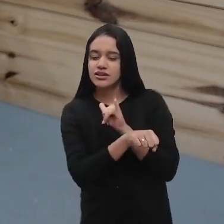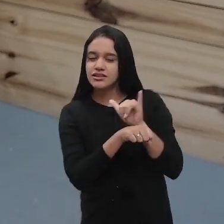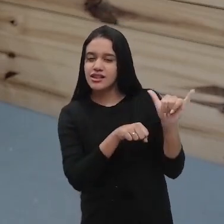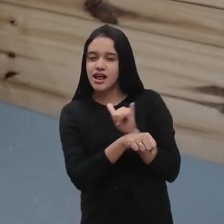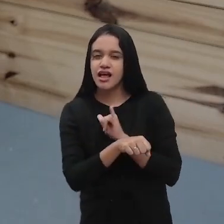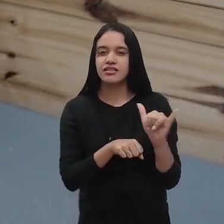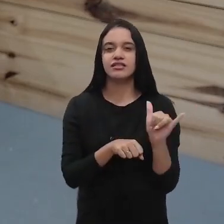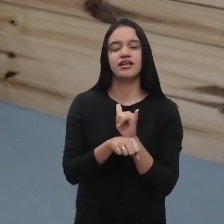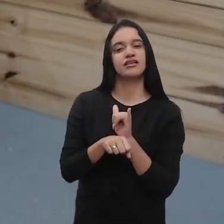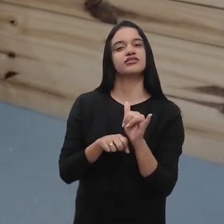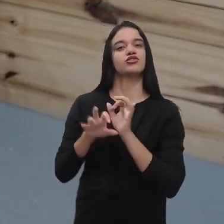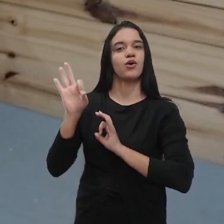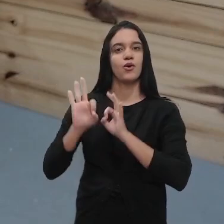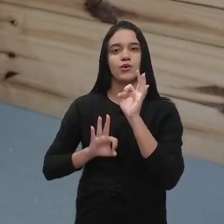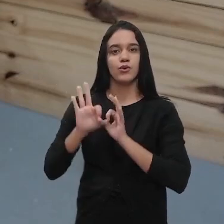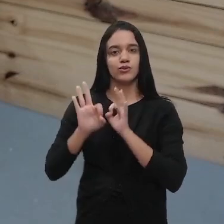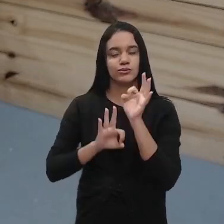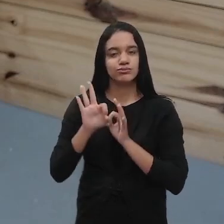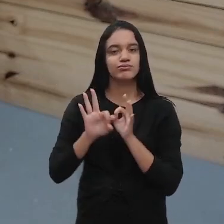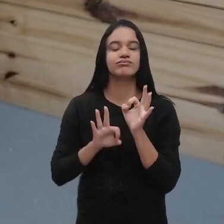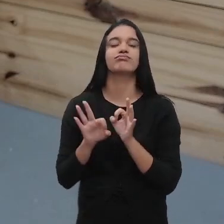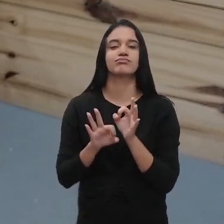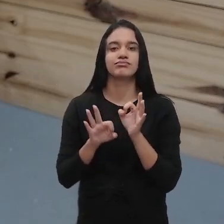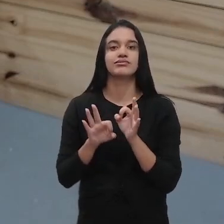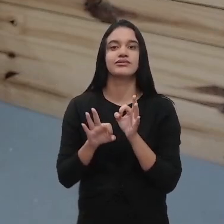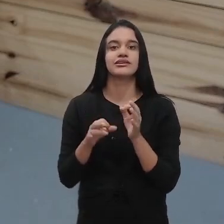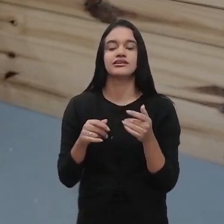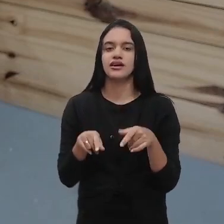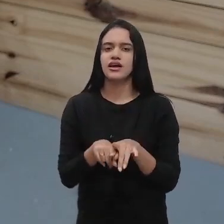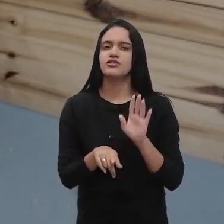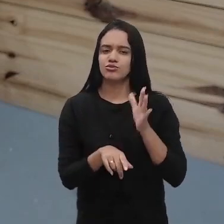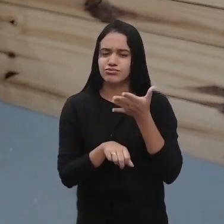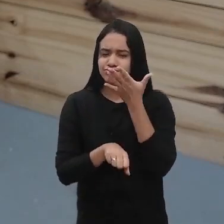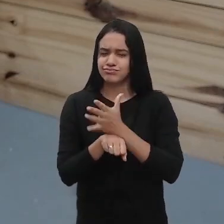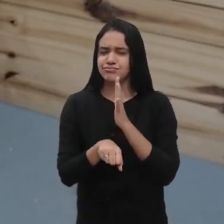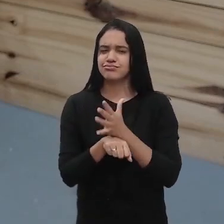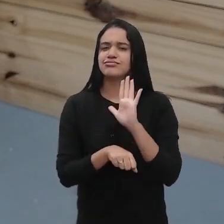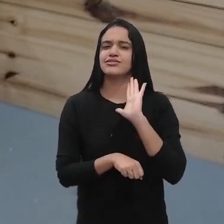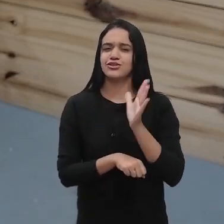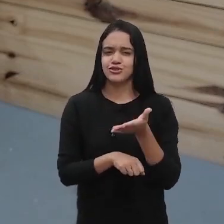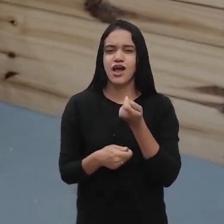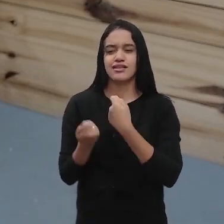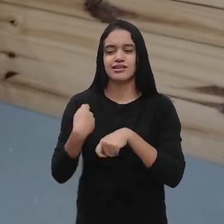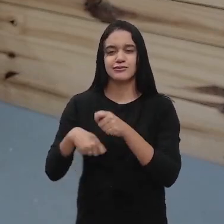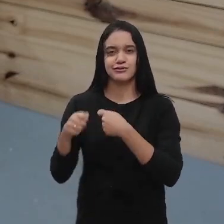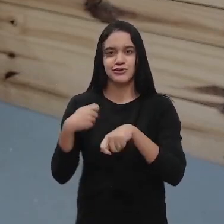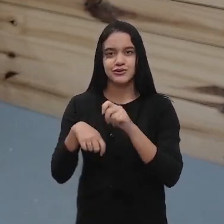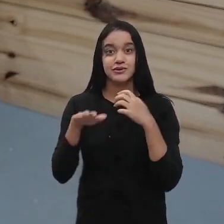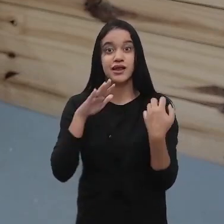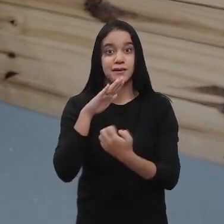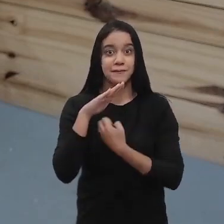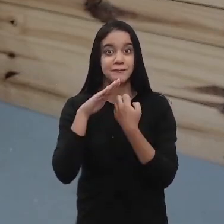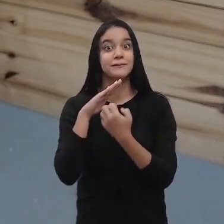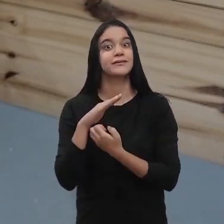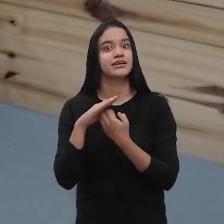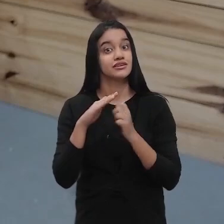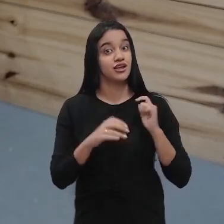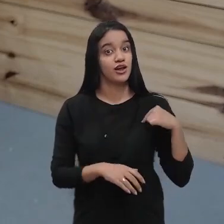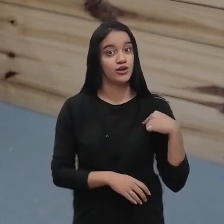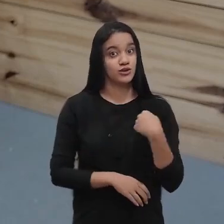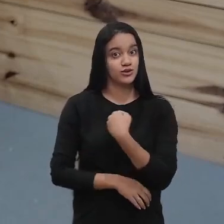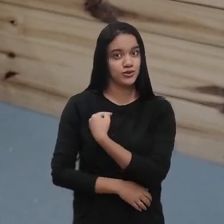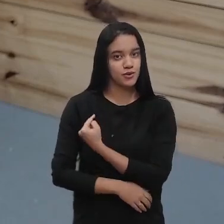da organização, que faz parte, já está correndo na veia, não é? Dos administradores da administração das empresas. E